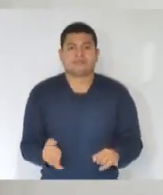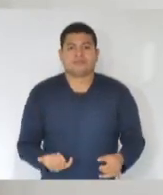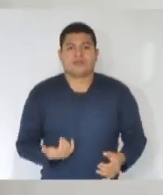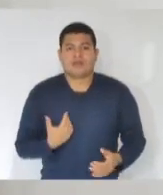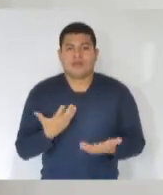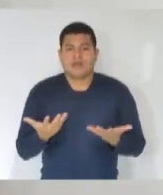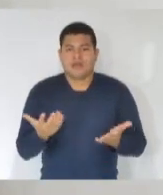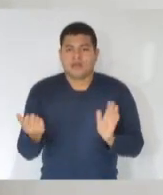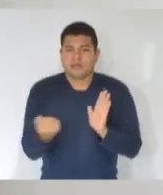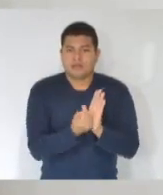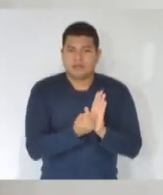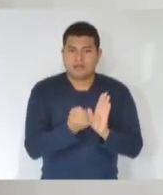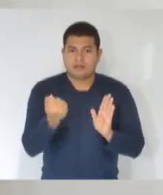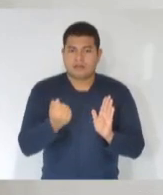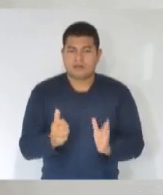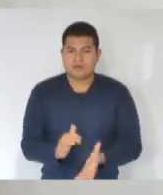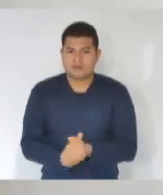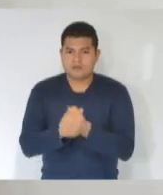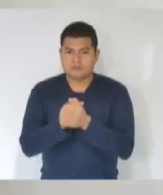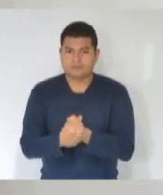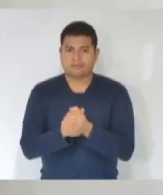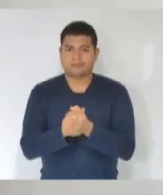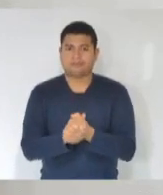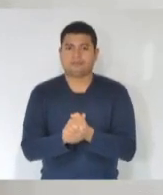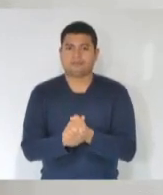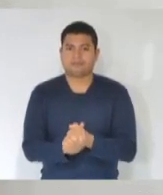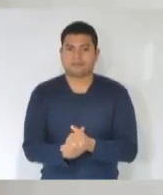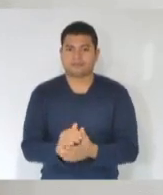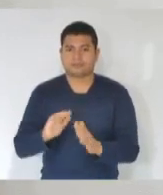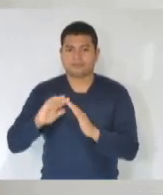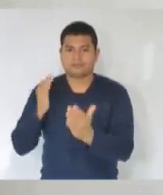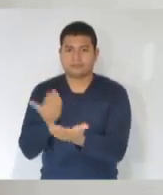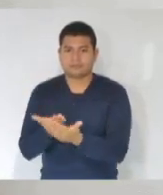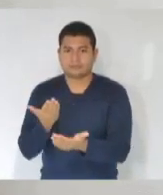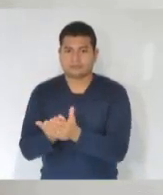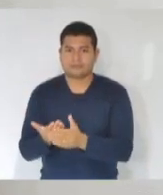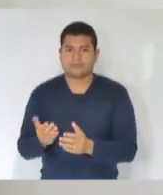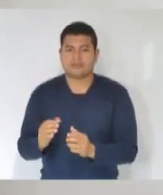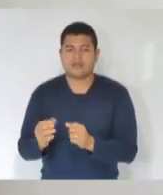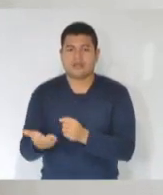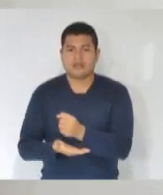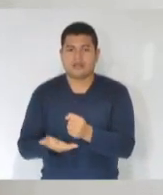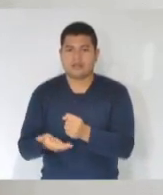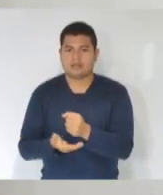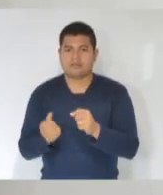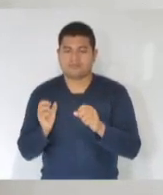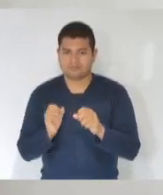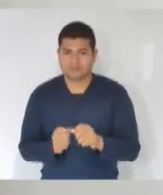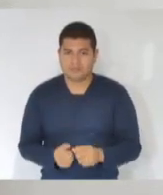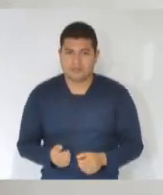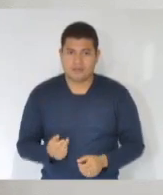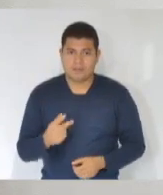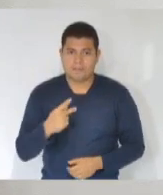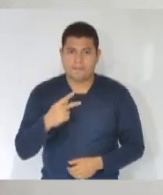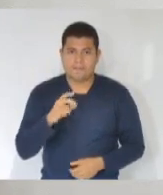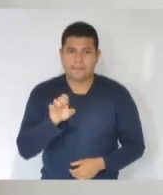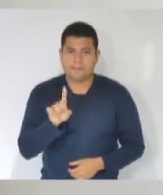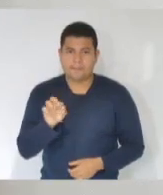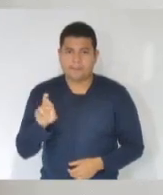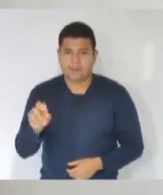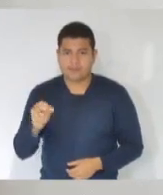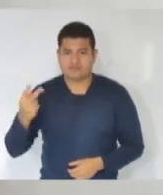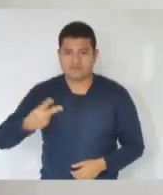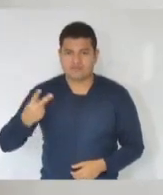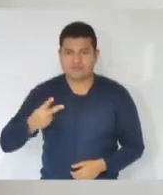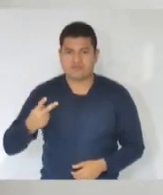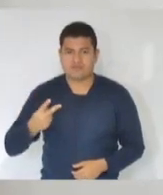aqui os cumprimentos à Escola de Educação Básica Pedro II, que homenageada